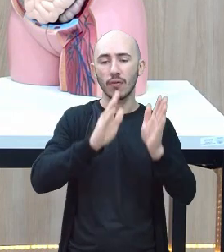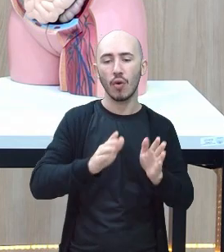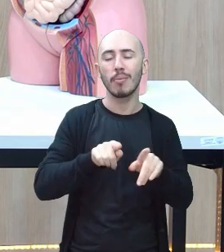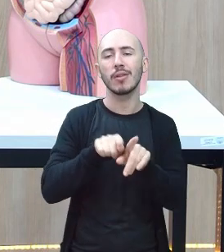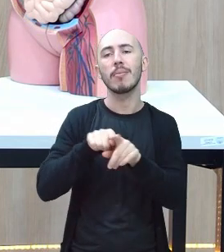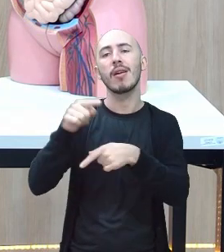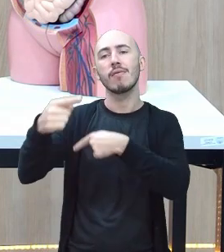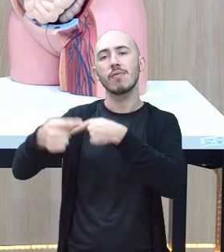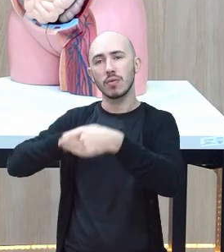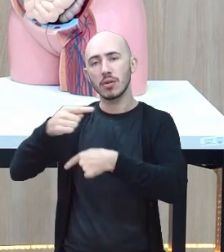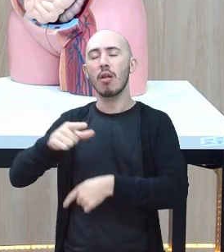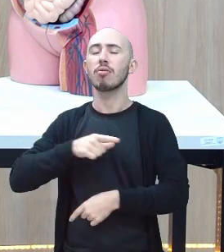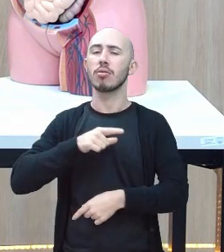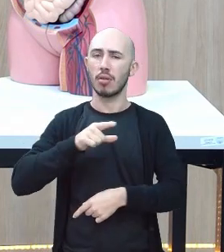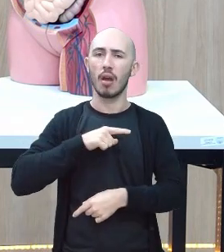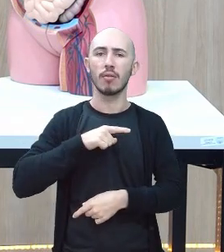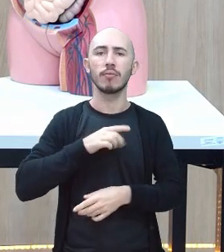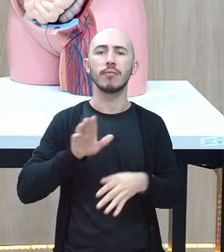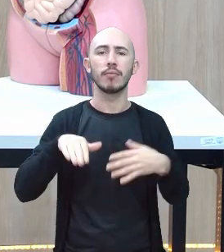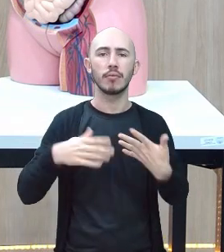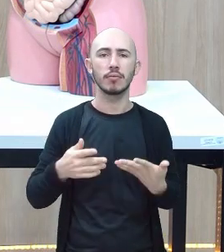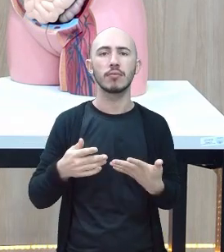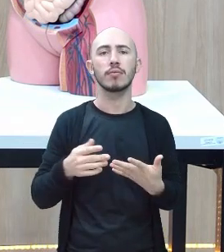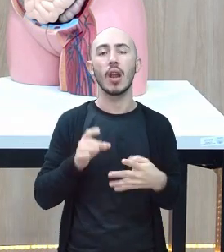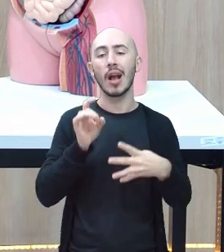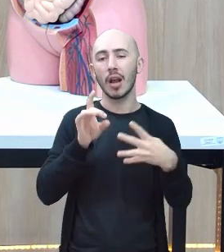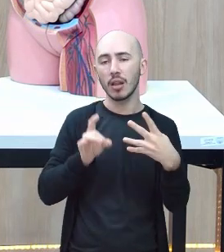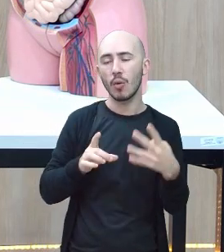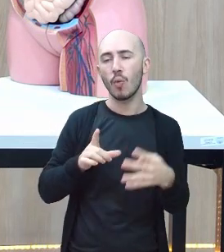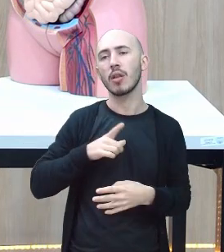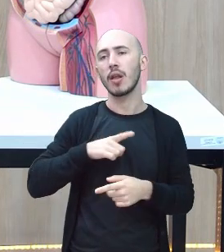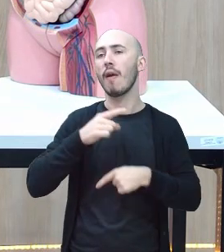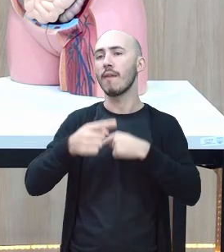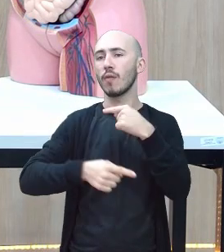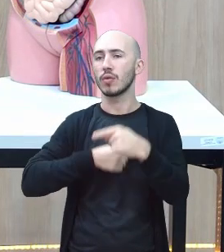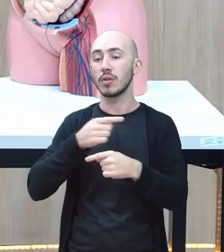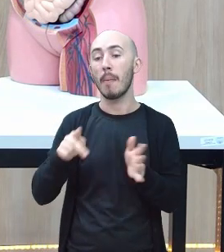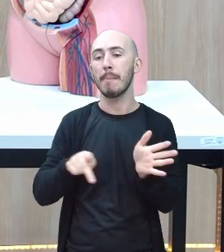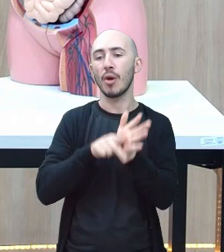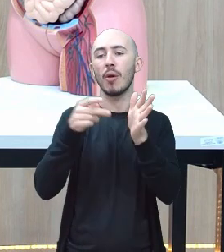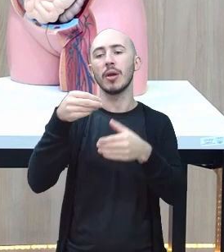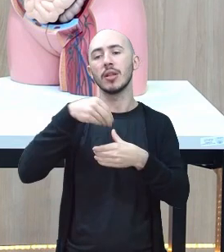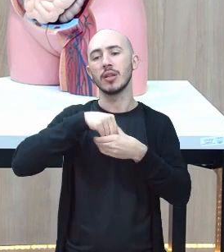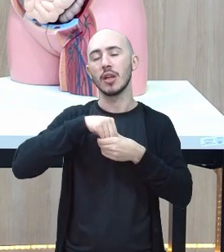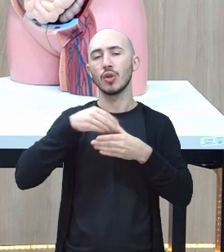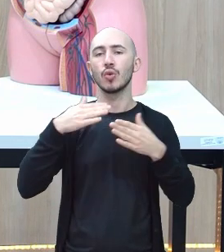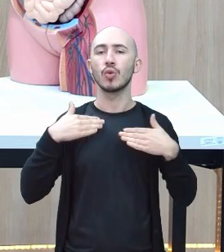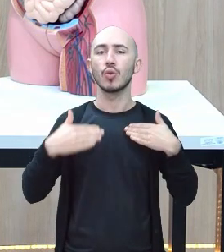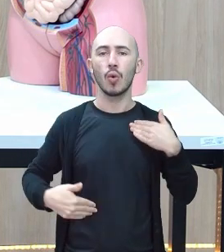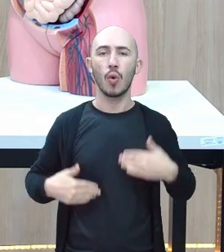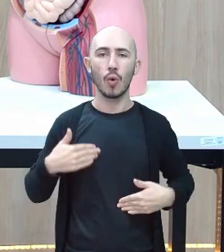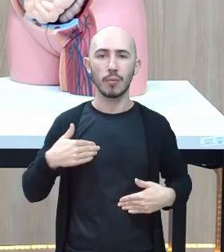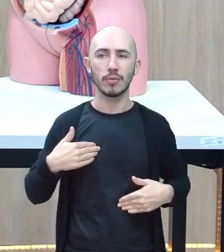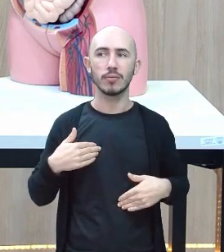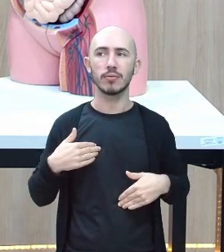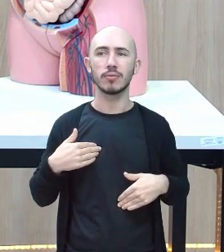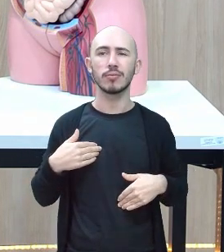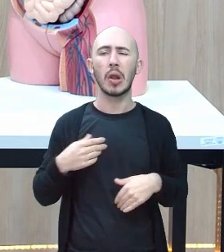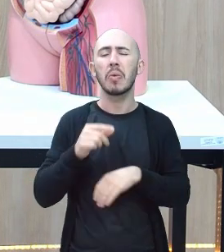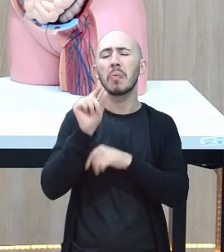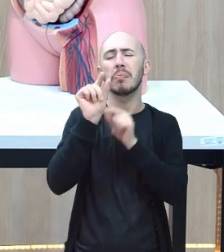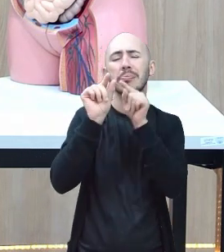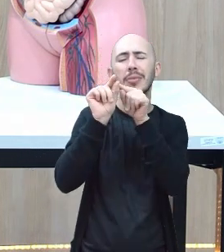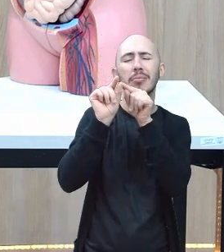funções. Cada célula também realiza a sua função no nosso corpo. Como a gente imagina ela bem